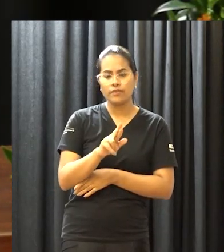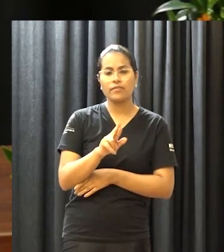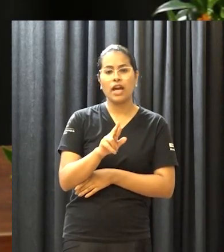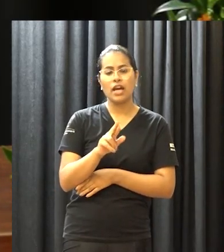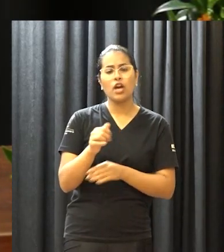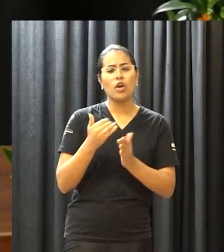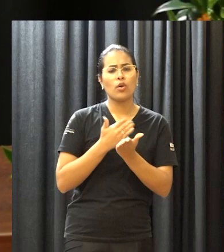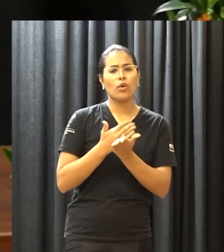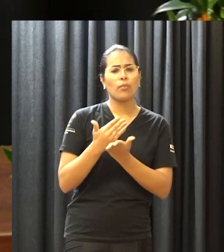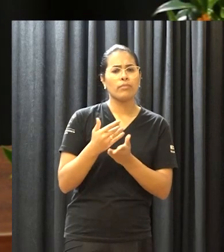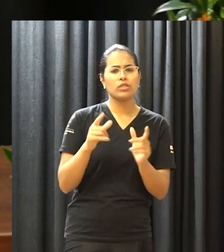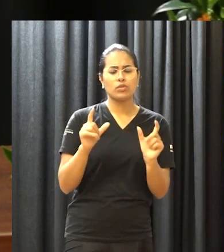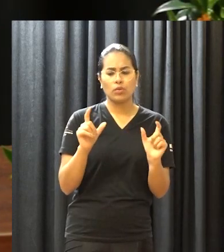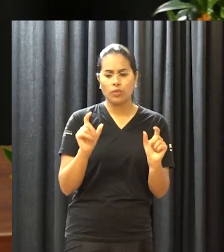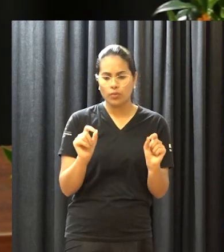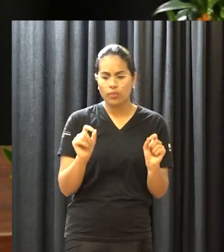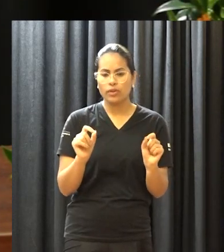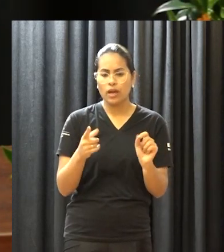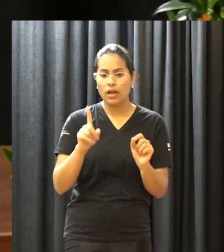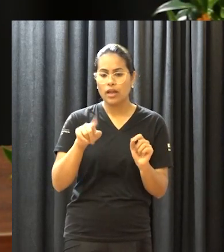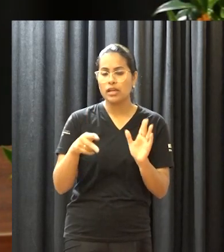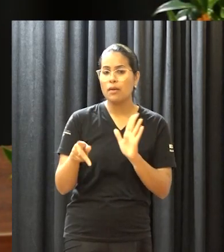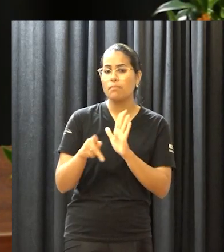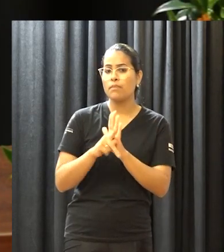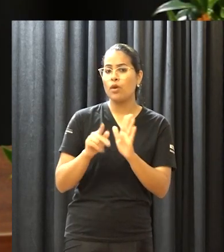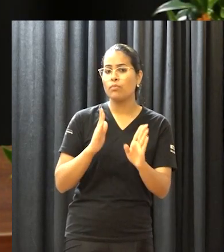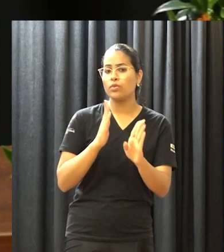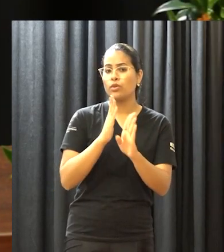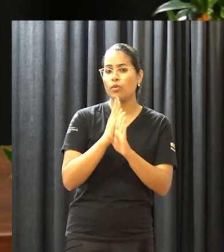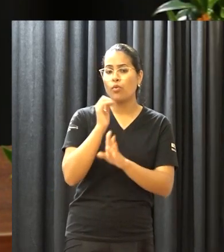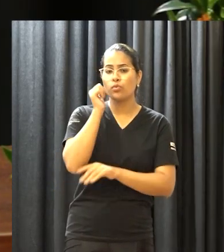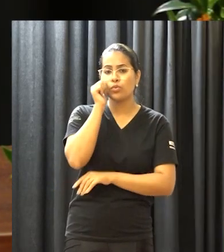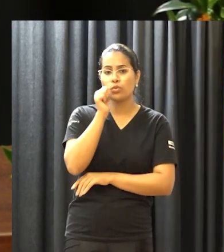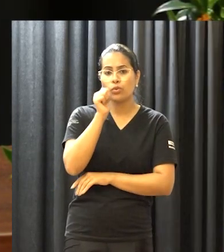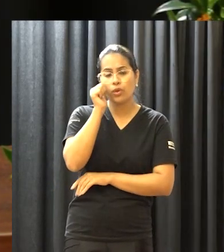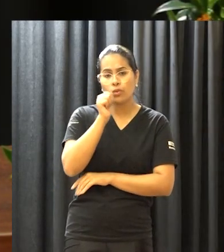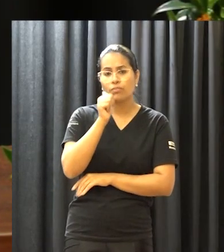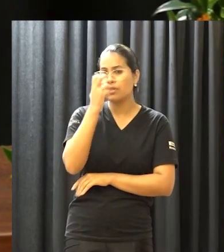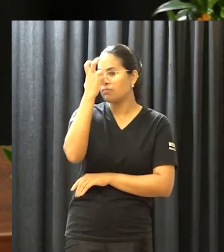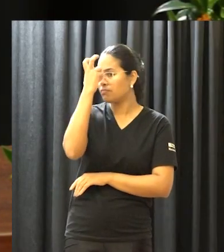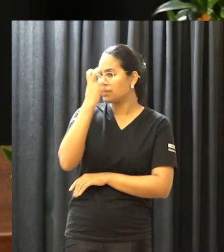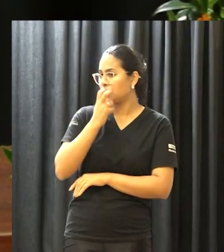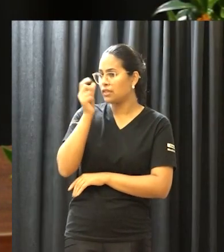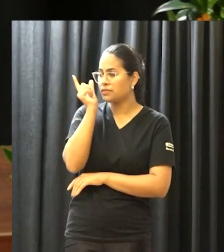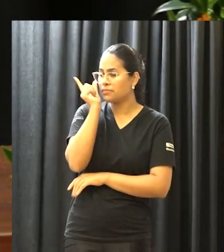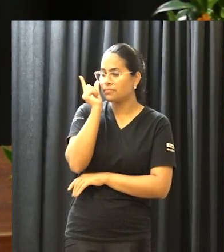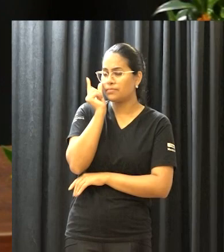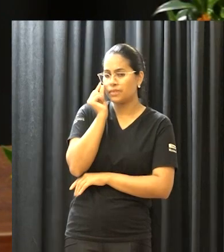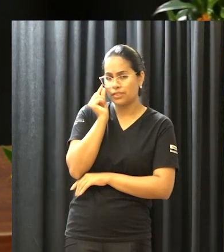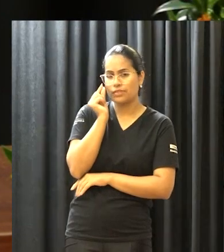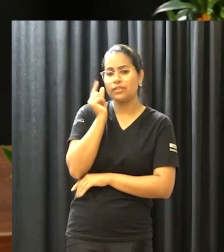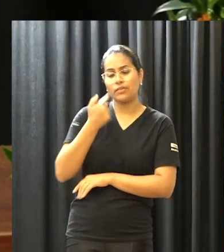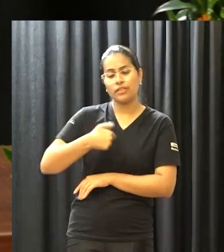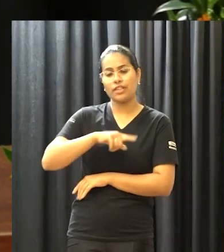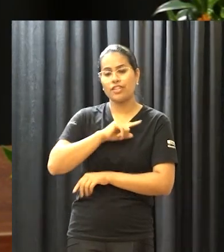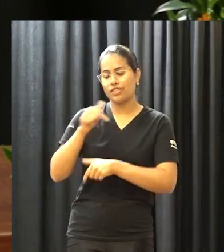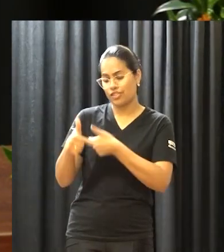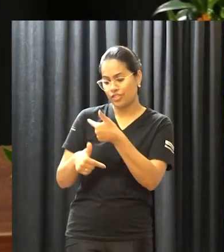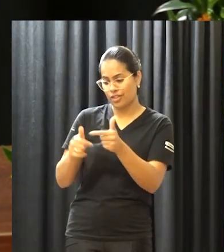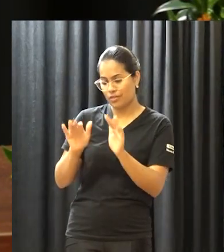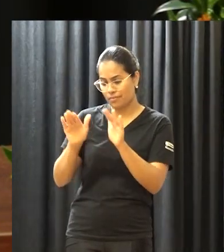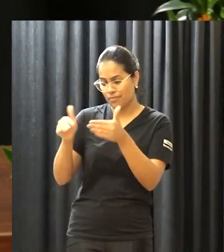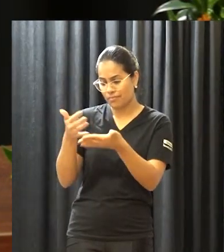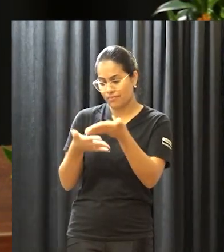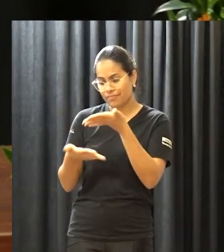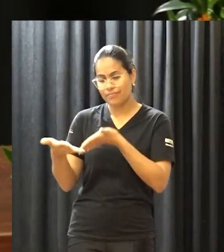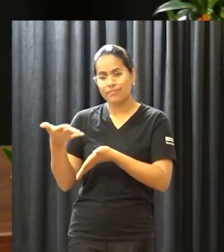nasceu do próprio encontro com as mulheres cegas e com baixa visão com quem a gente faz o trabalho. Eu já tinha falado do que eu